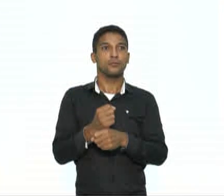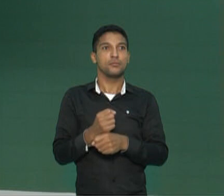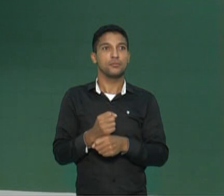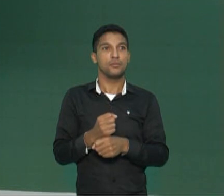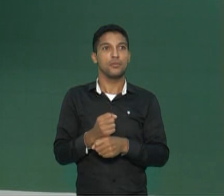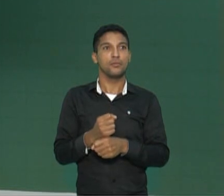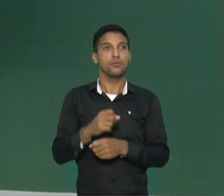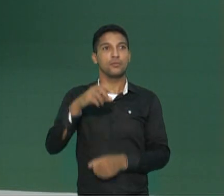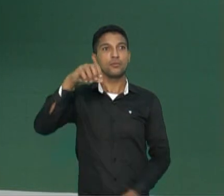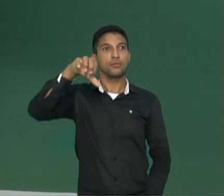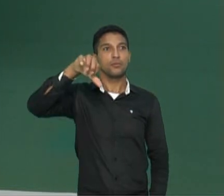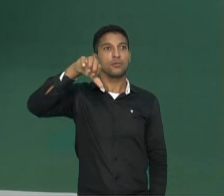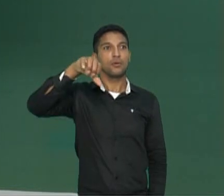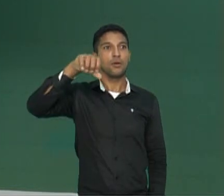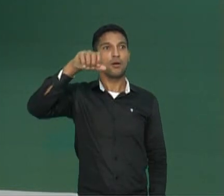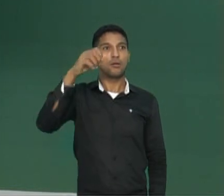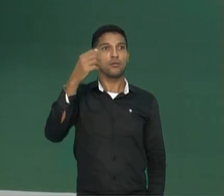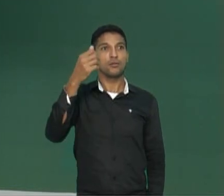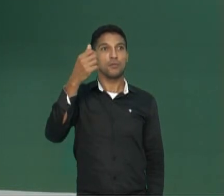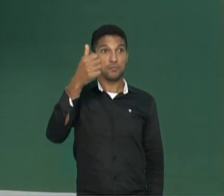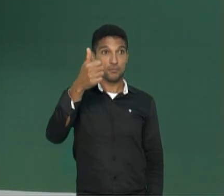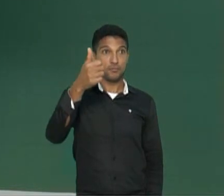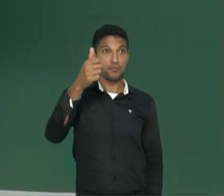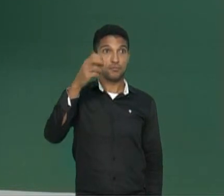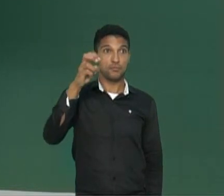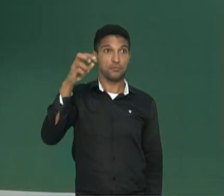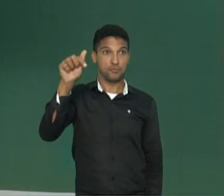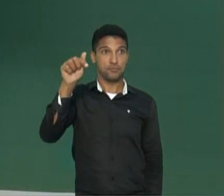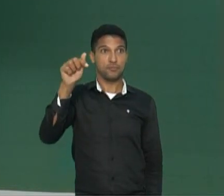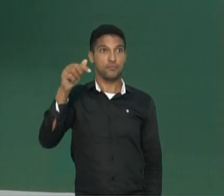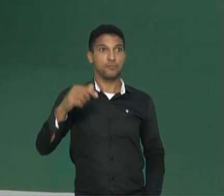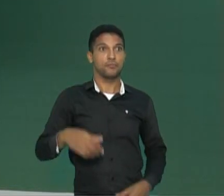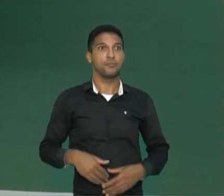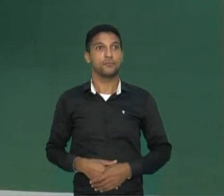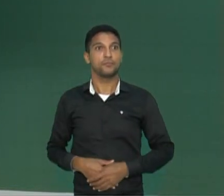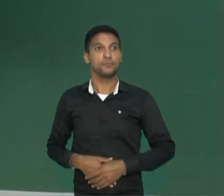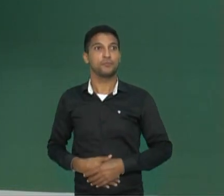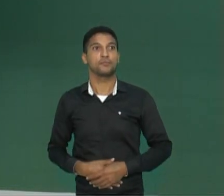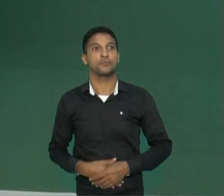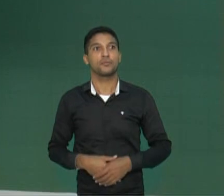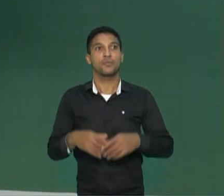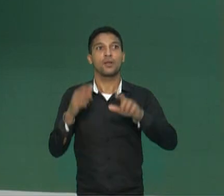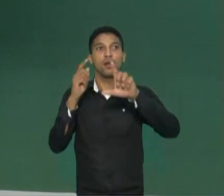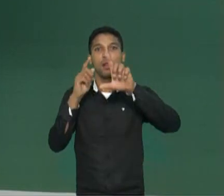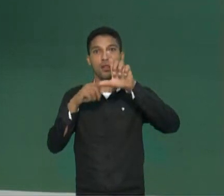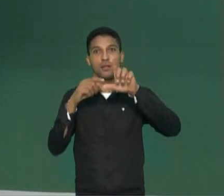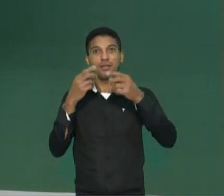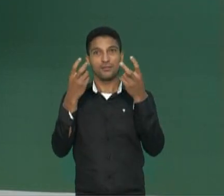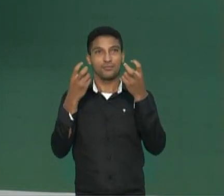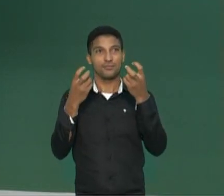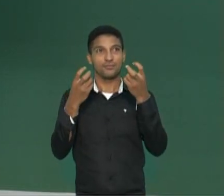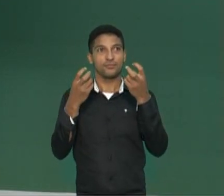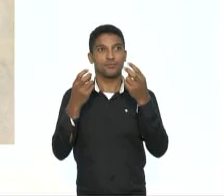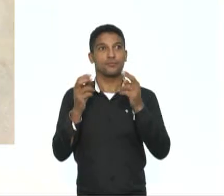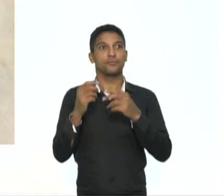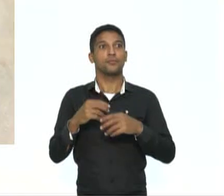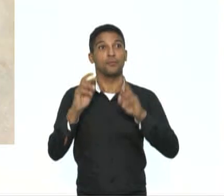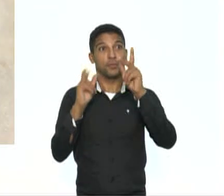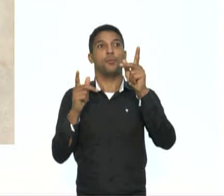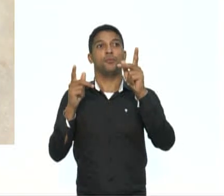minúscula carolíngia era uma letra mais simplificada, como eu já tinha falado, né? E ele dava ênfase a essa primeira letra aqui do nome, dos textos,